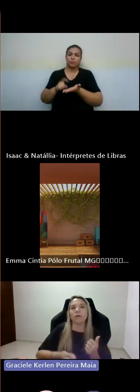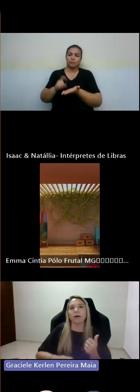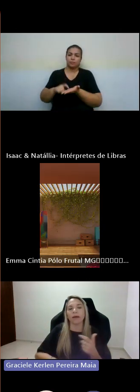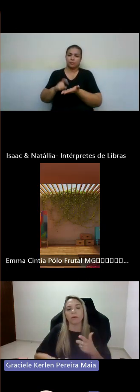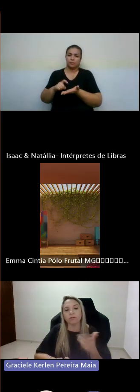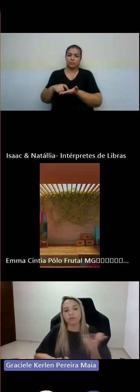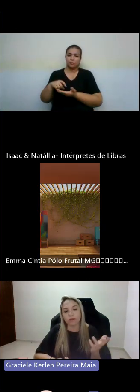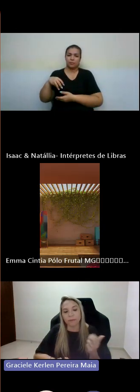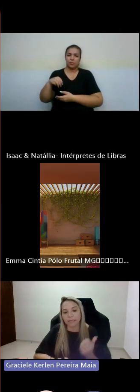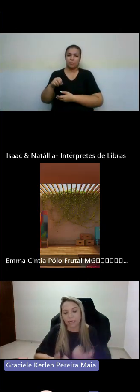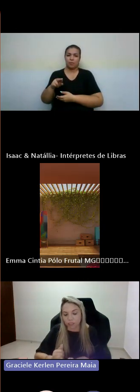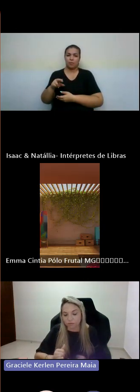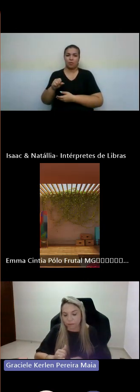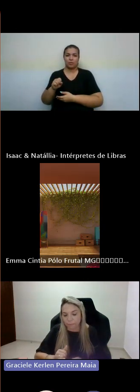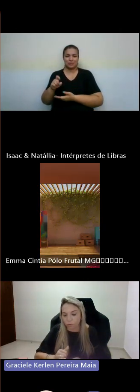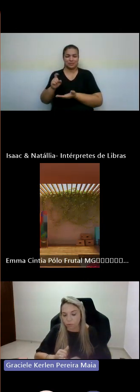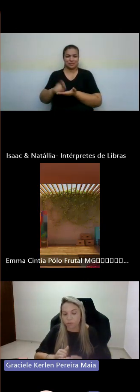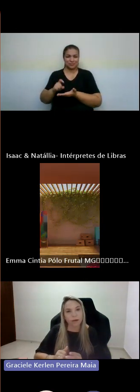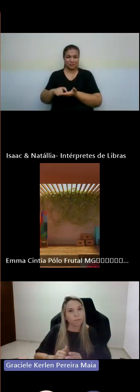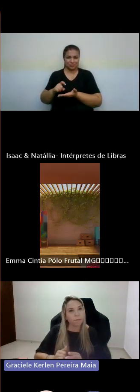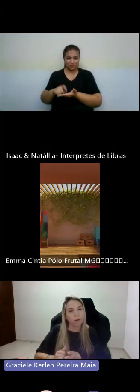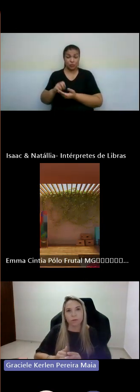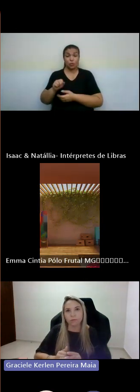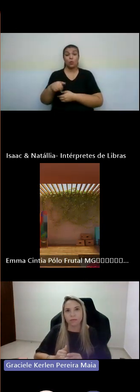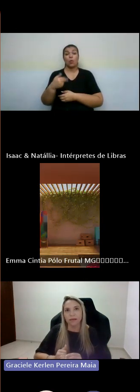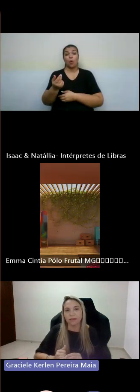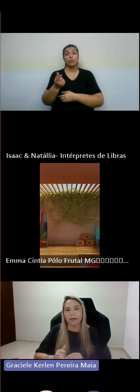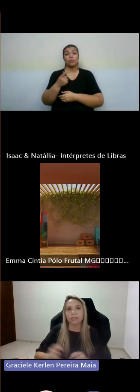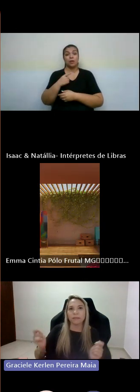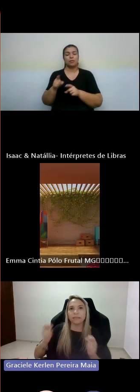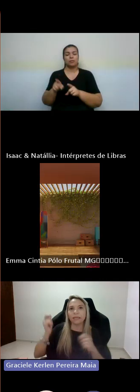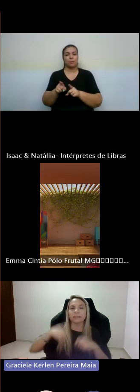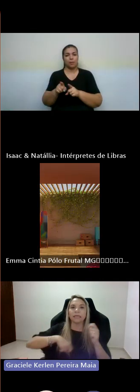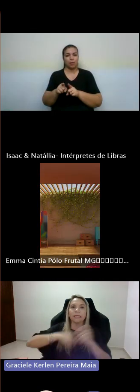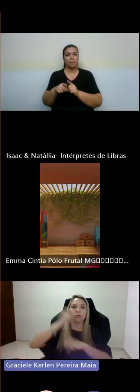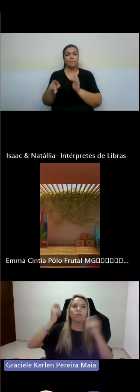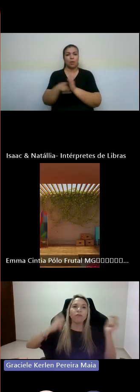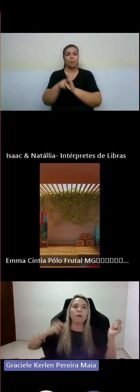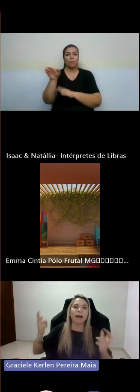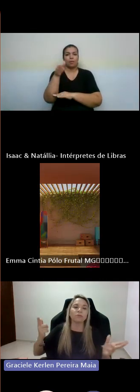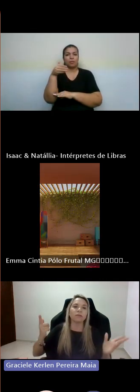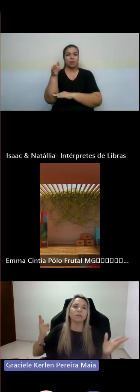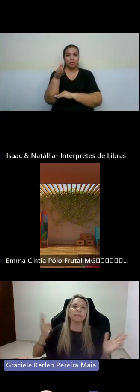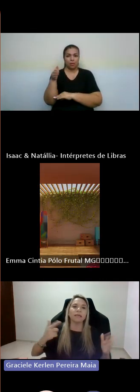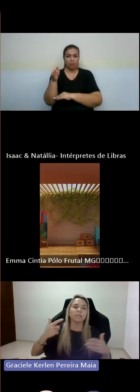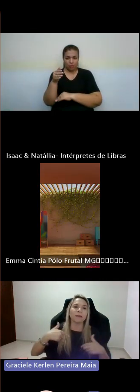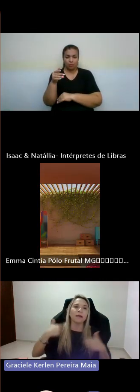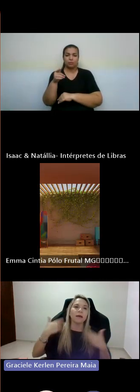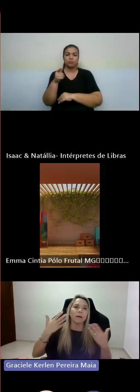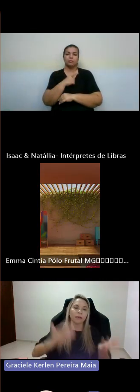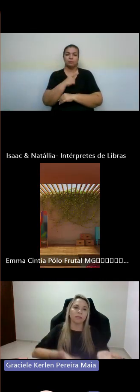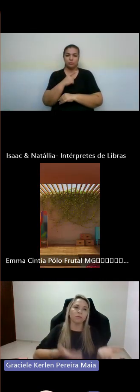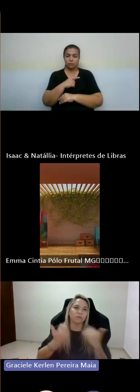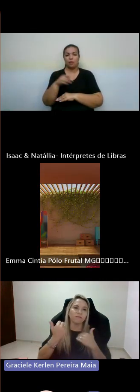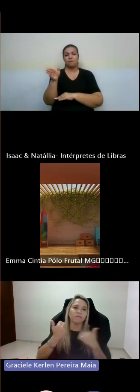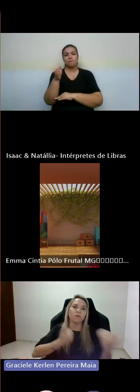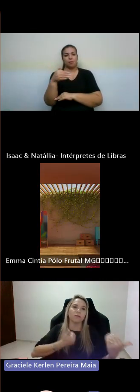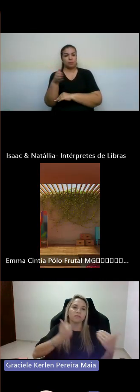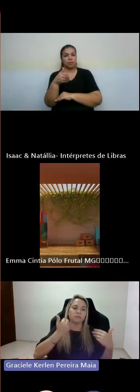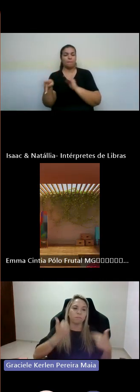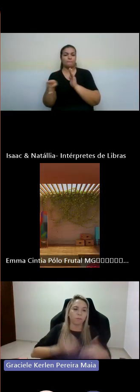bandeiras, né? Código da bandeira a gente vê muito nos aeroportos, né? As bandeiras têm todo um formato das bandeiras para que